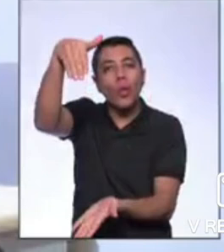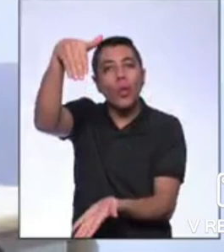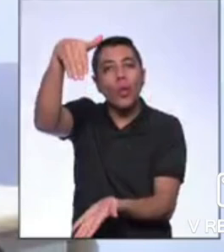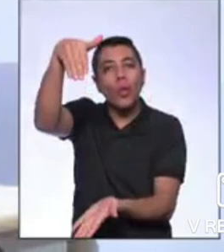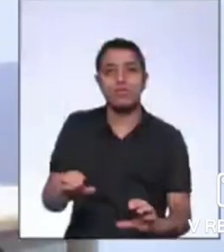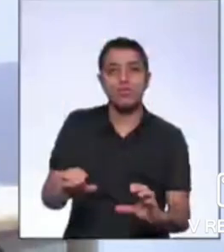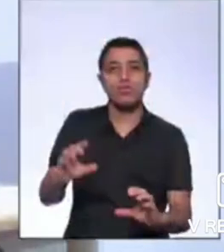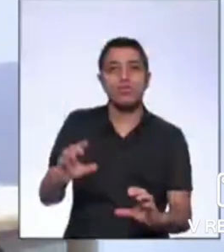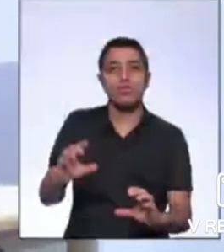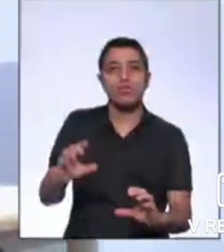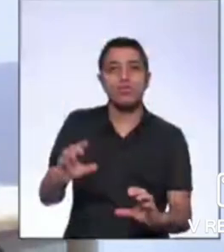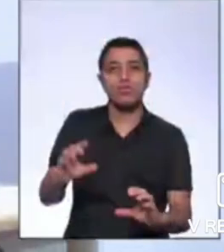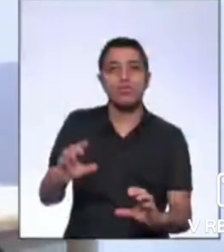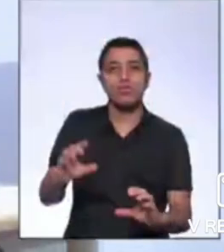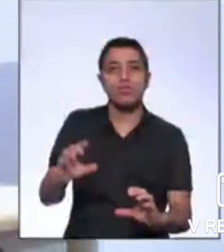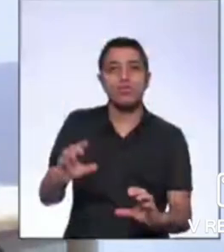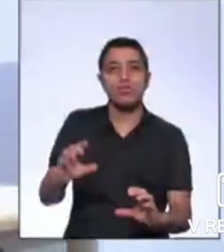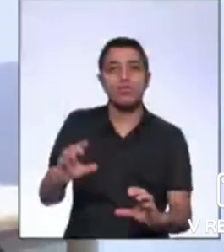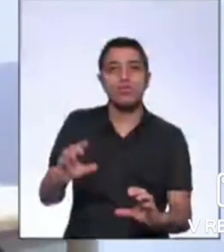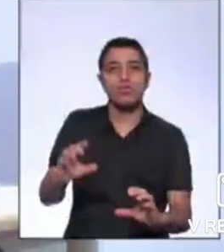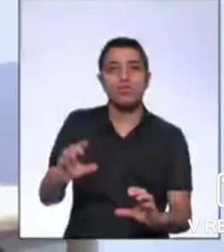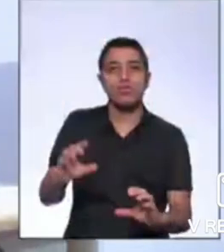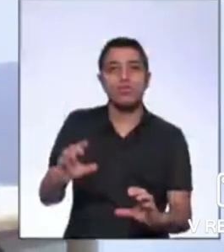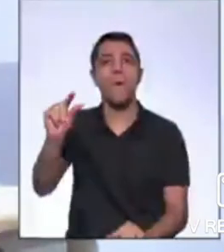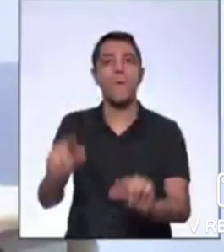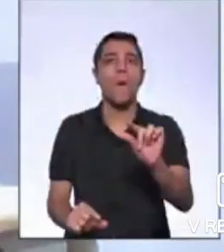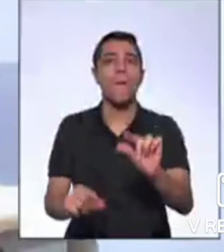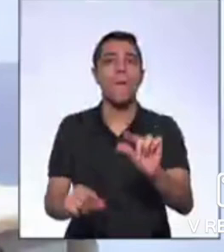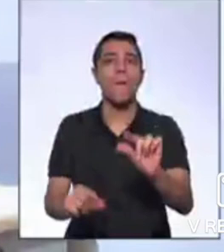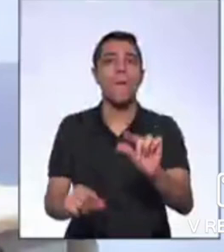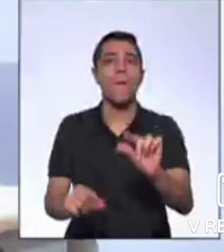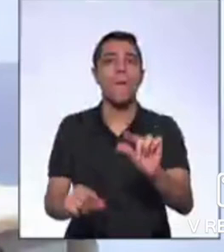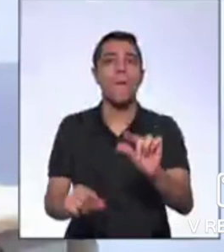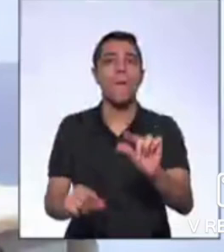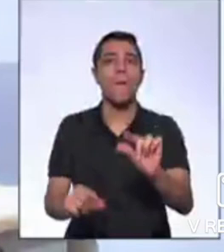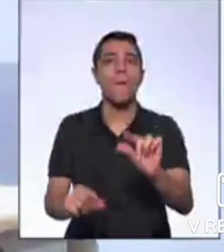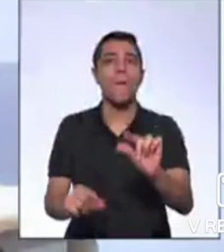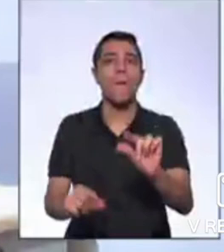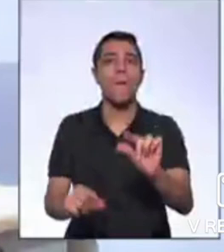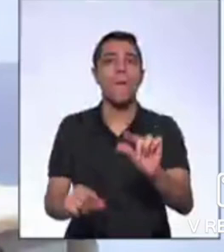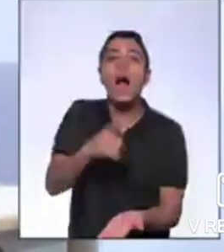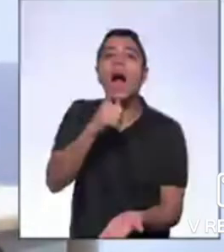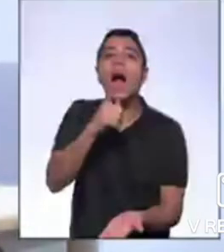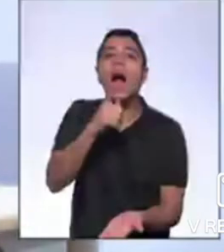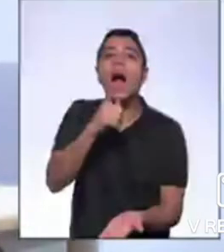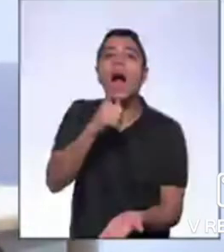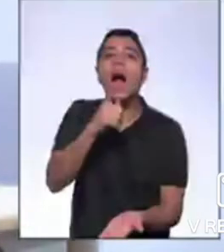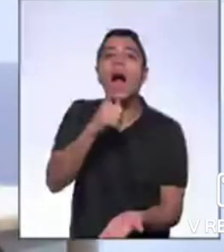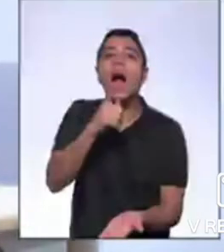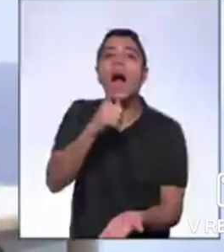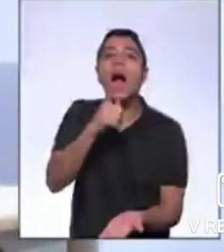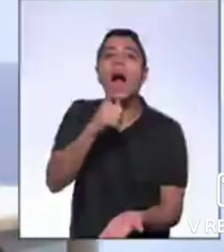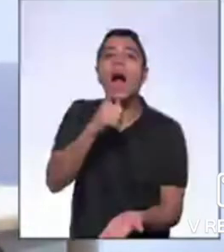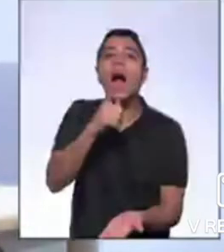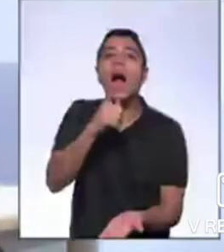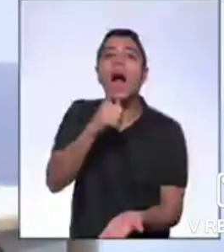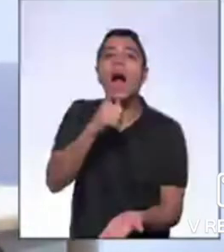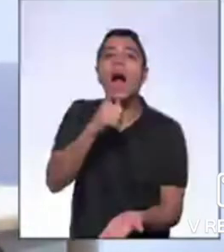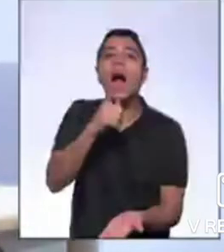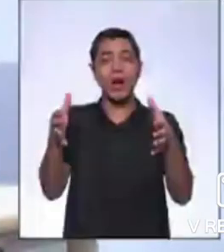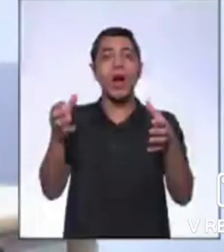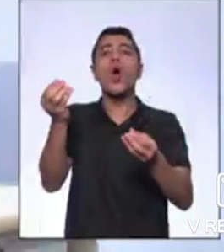fazer. Menos impura e para frente e a sujeira ficar no fundo do tanque. E para a separação desse ferro de